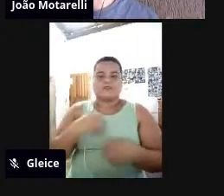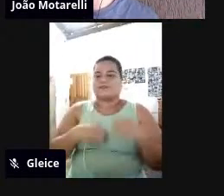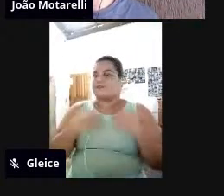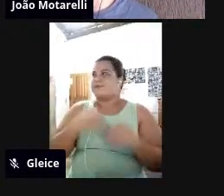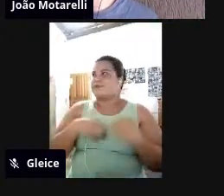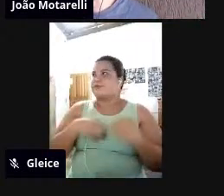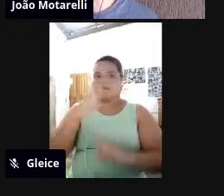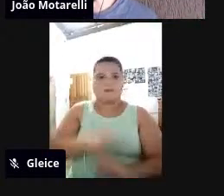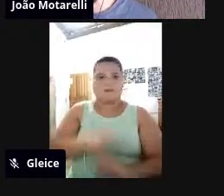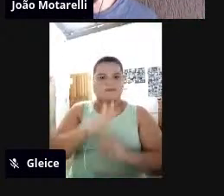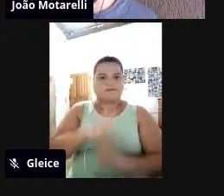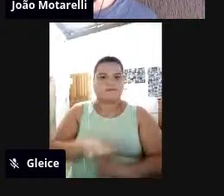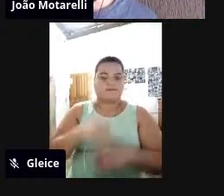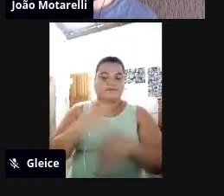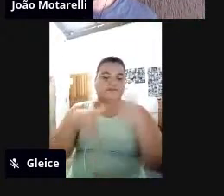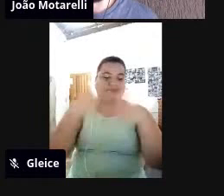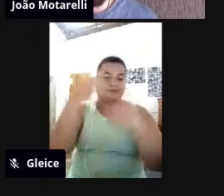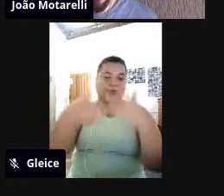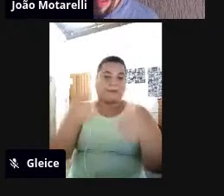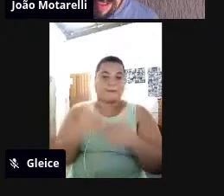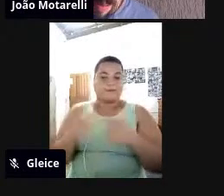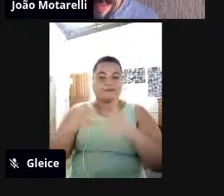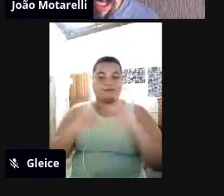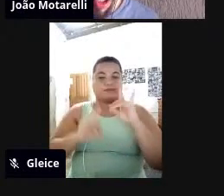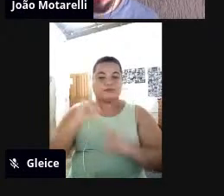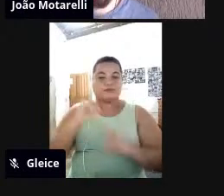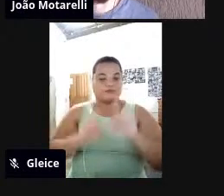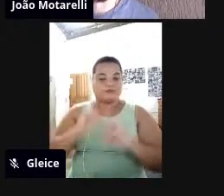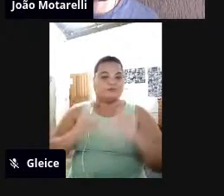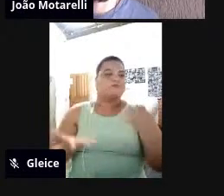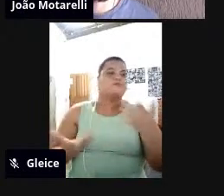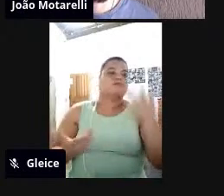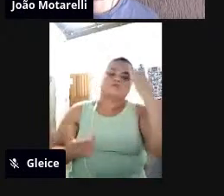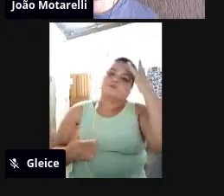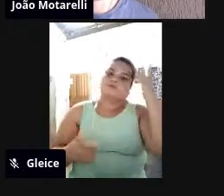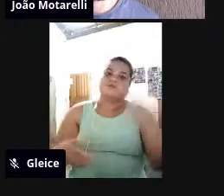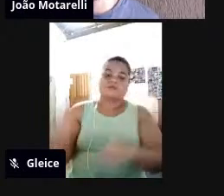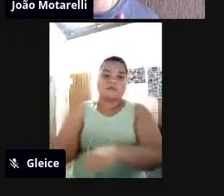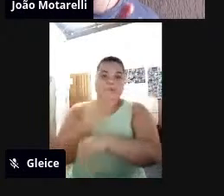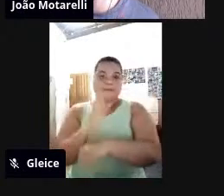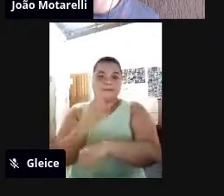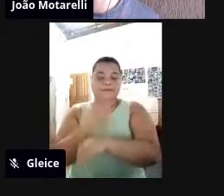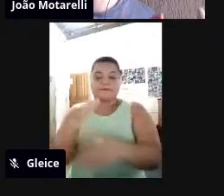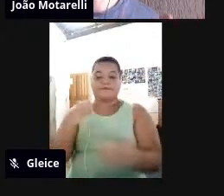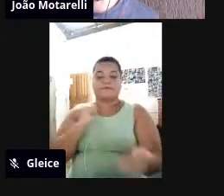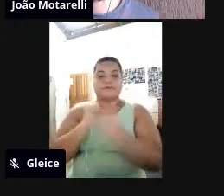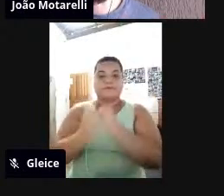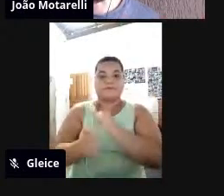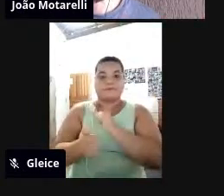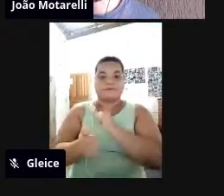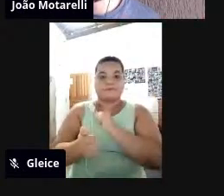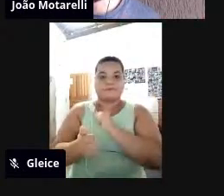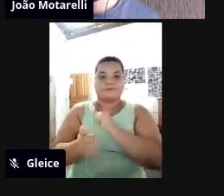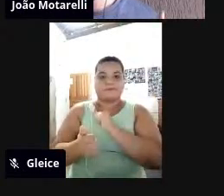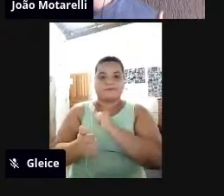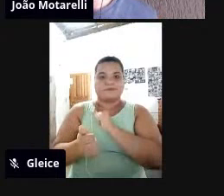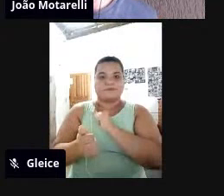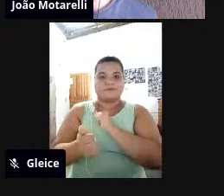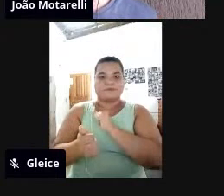depressão e assim por diante. Então, na prática esportiva, a gente visa o aumento da